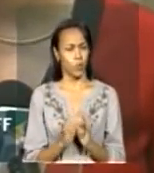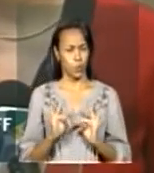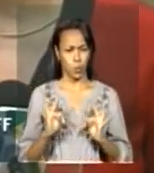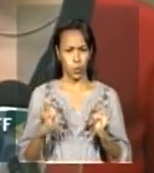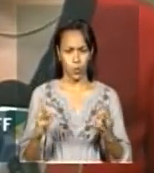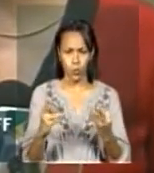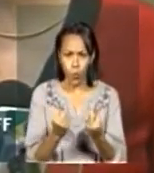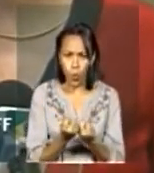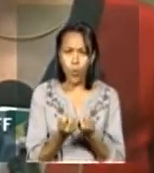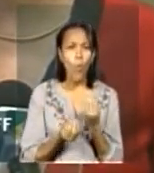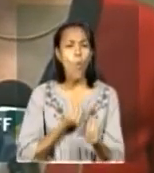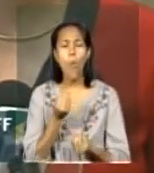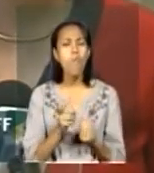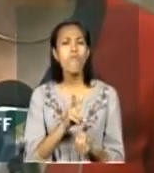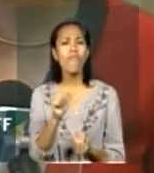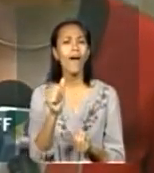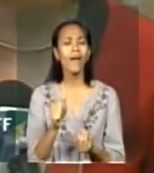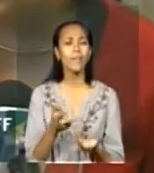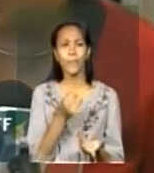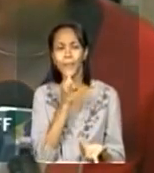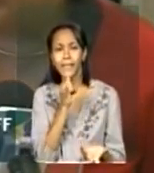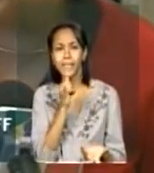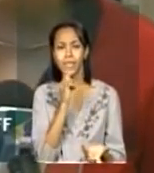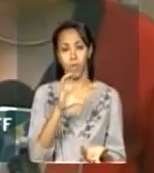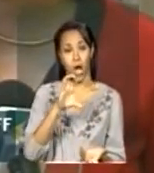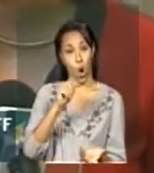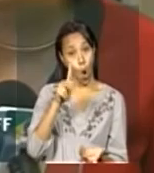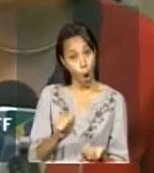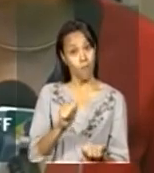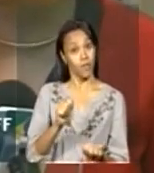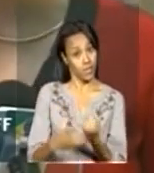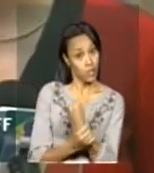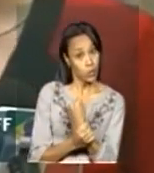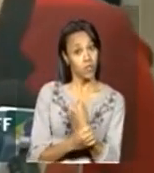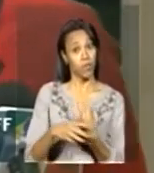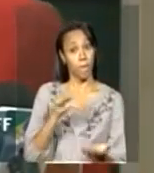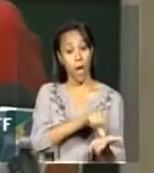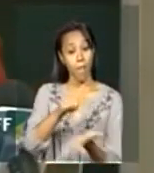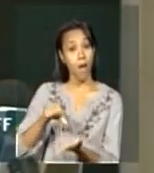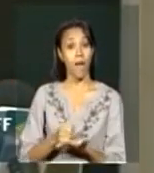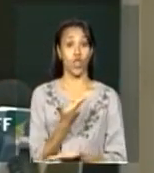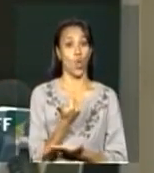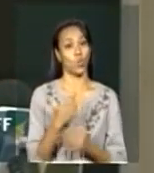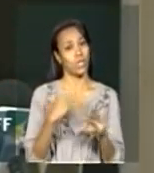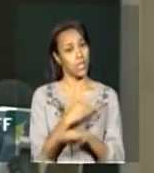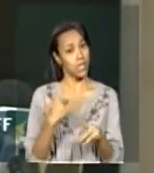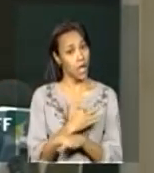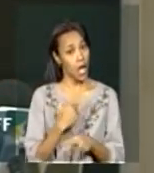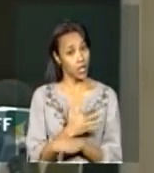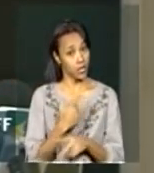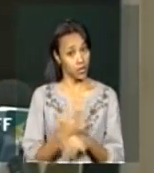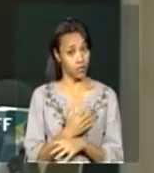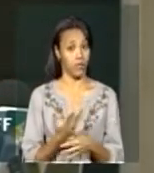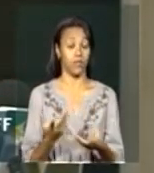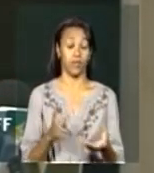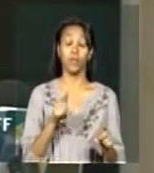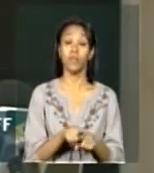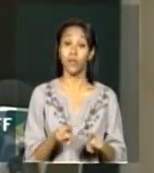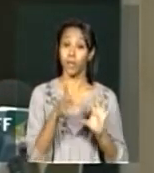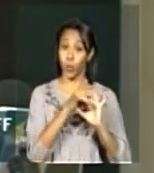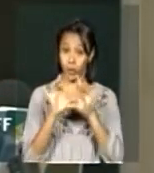questão de como é que será a segurança, por exemplo, da Copa, porque vão ser em 12 cidades, nem tampouco da da Olimpíada. Agora nós